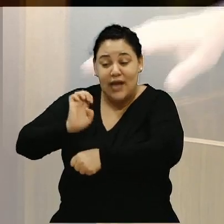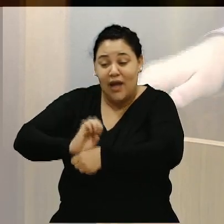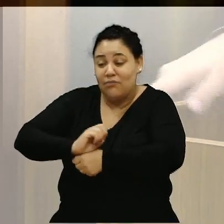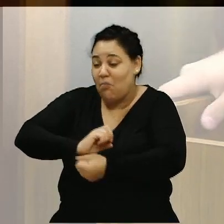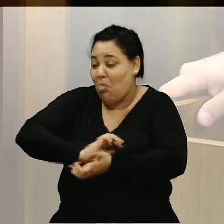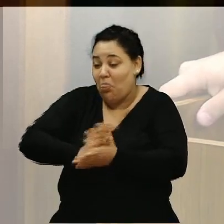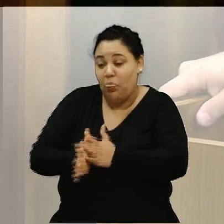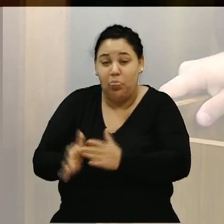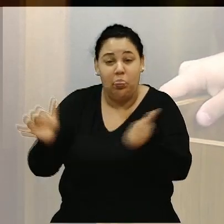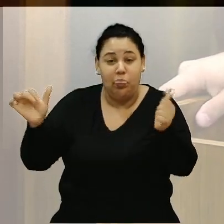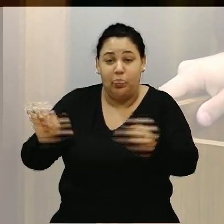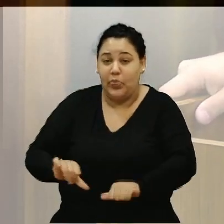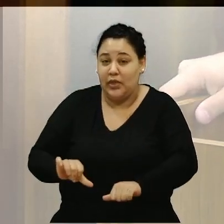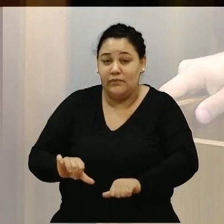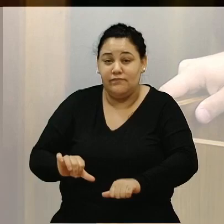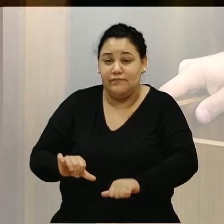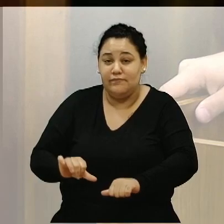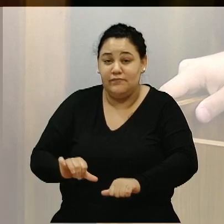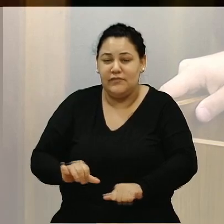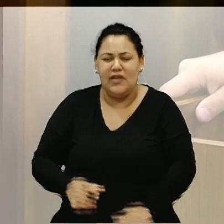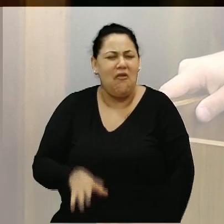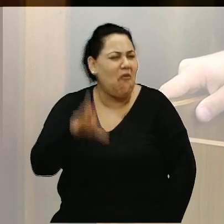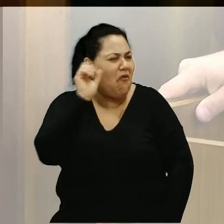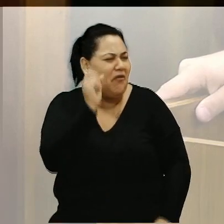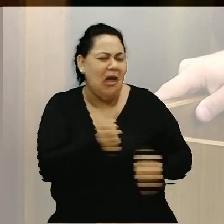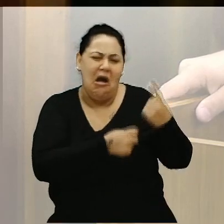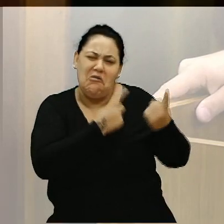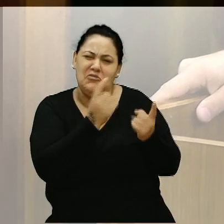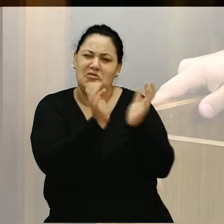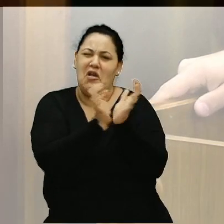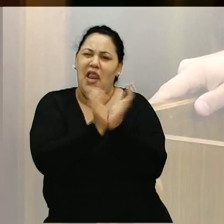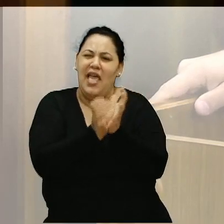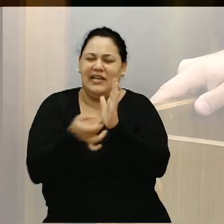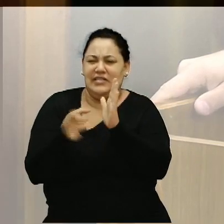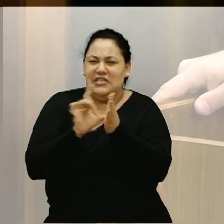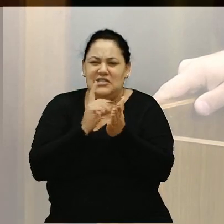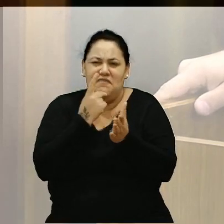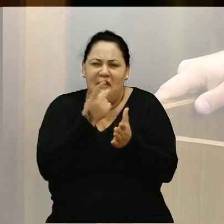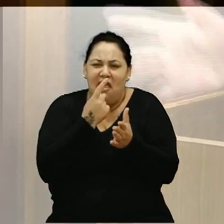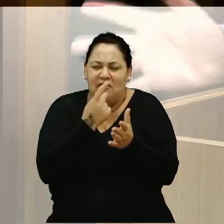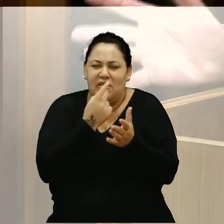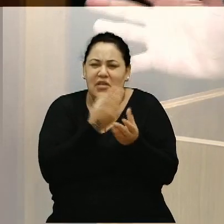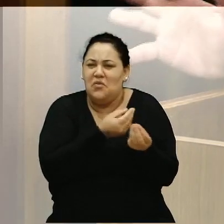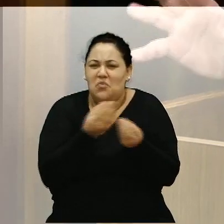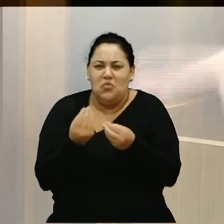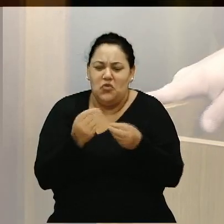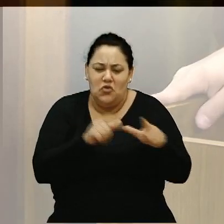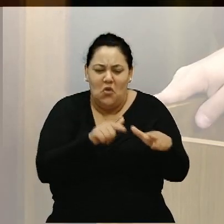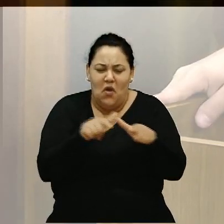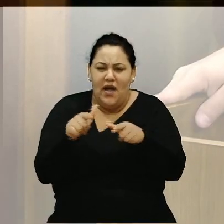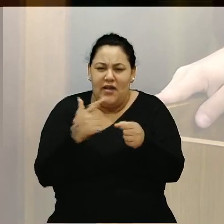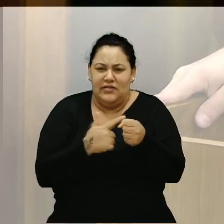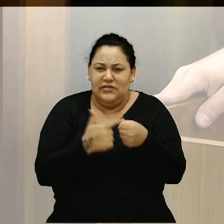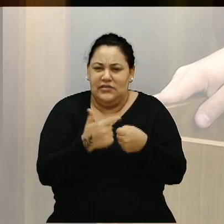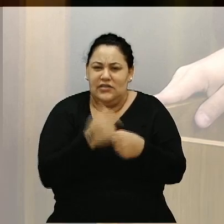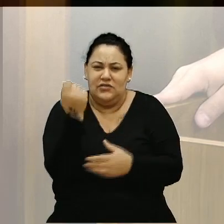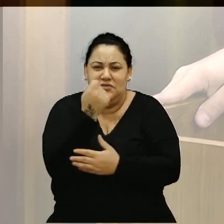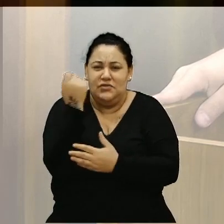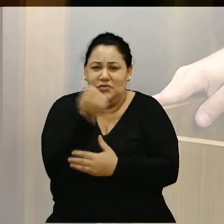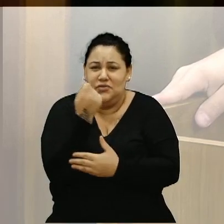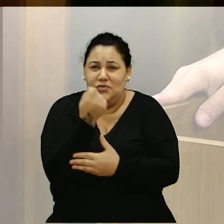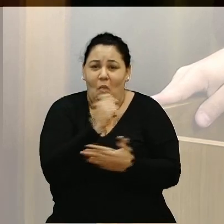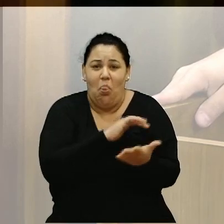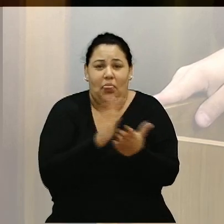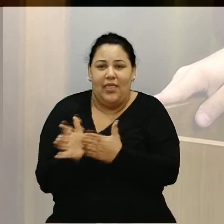dos colegas que me antecederam dizendo que muitos lugares do estado do Rio Grande do Sul foram destruídos. As nossas escolas estão destruídas.